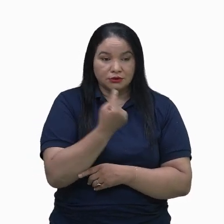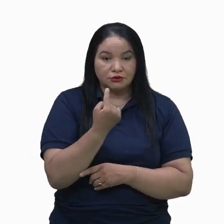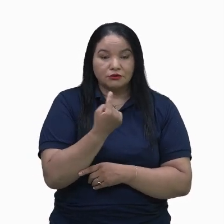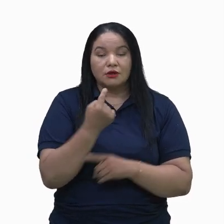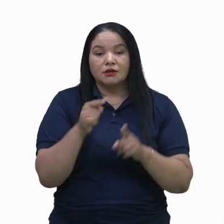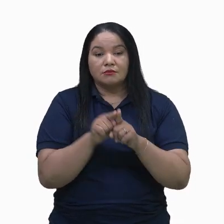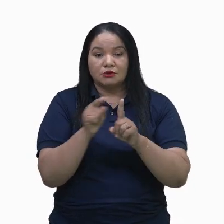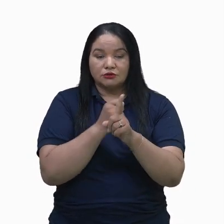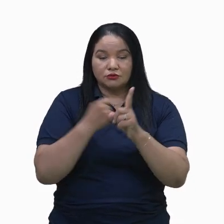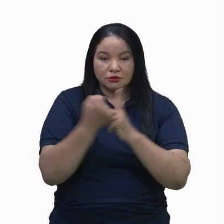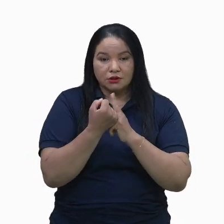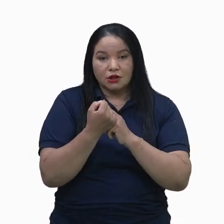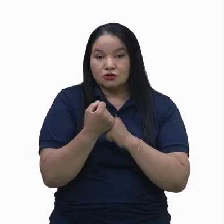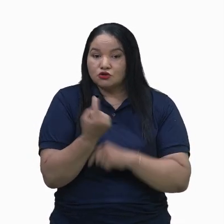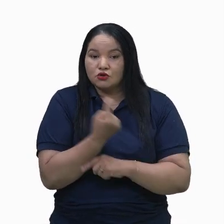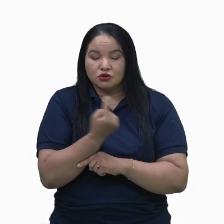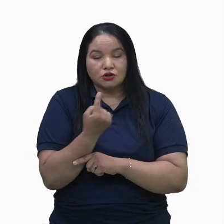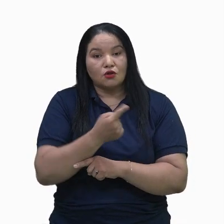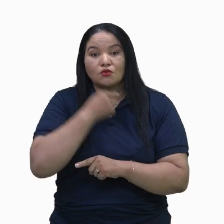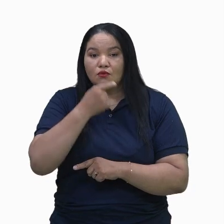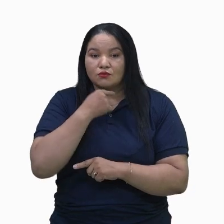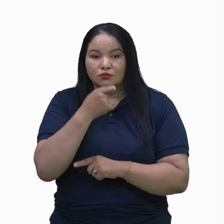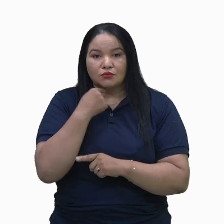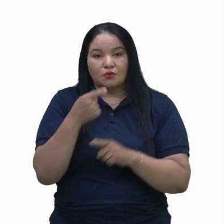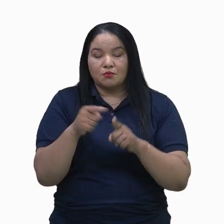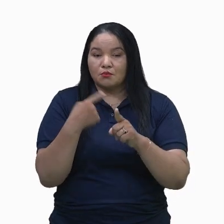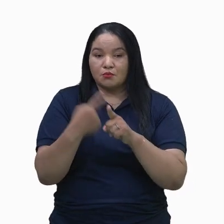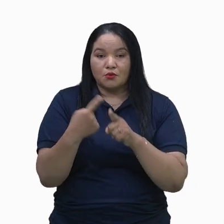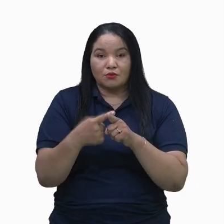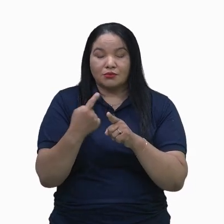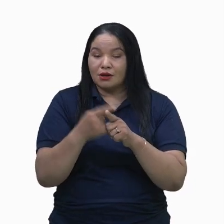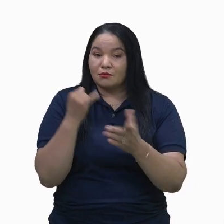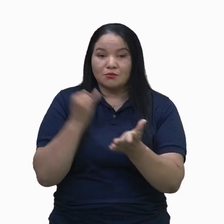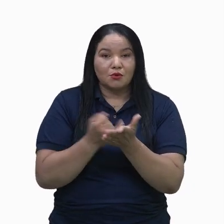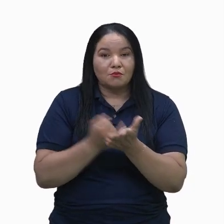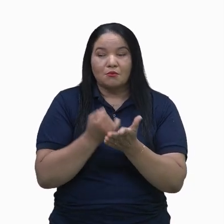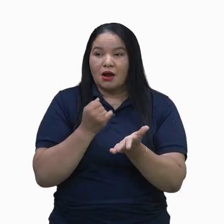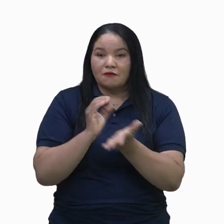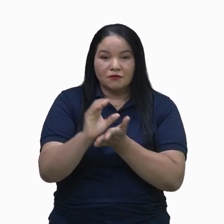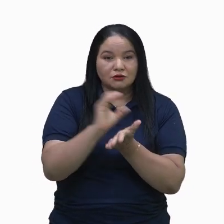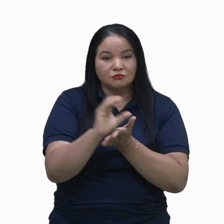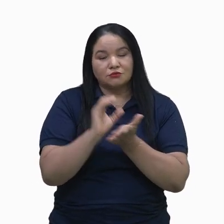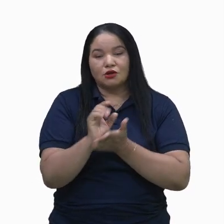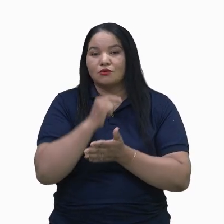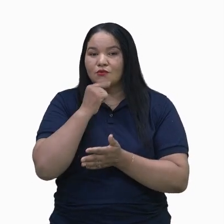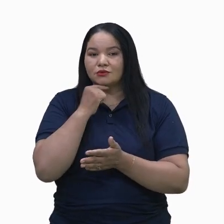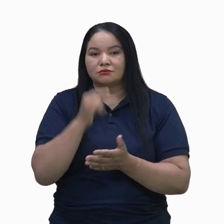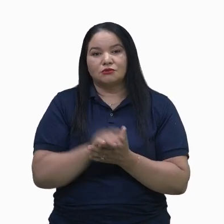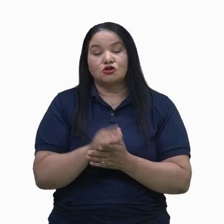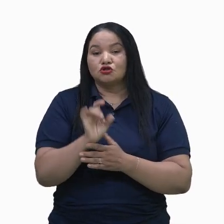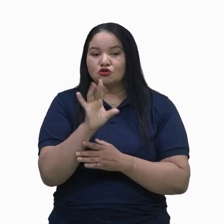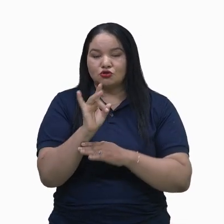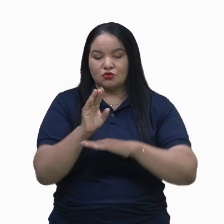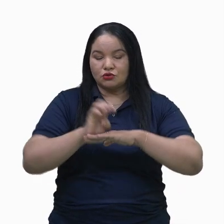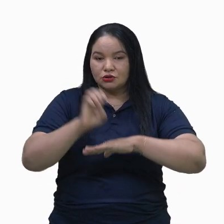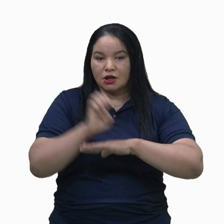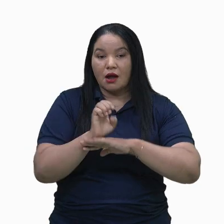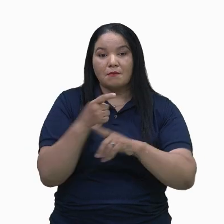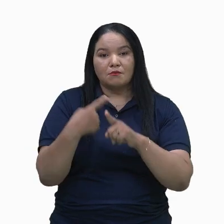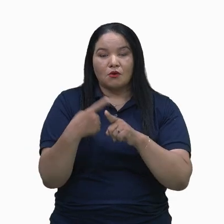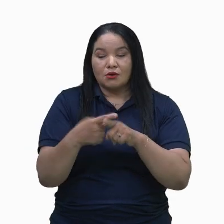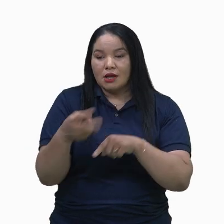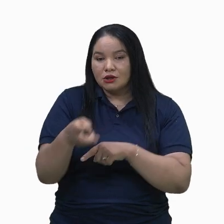ela sozinha não dá conta, porque ela não tributa, ela não tem o recurso necessário para fazer investimento. Quem tributa é o Estado, que recolhe, né,